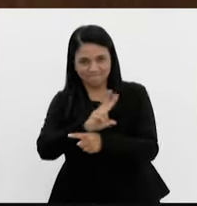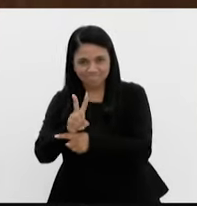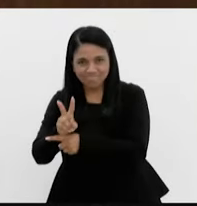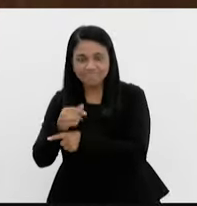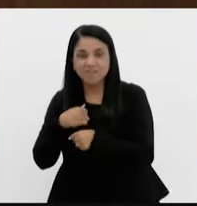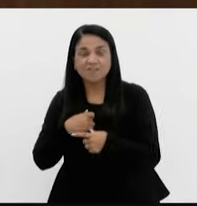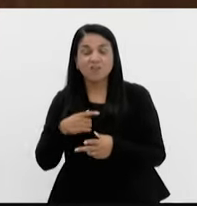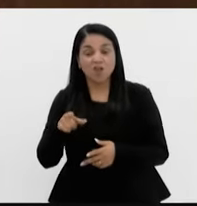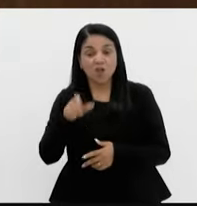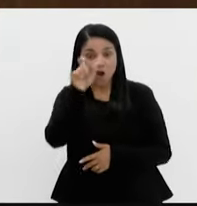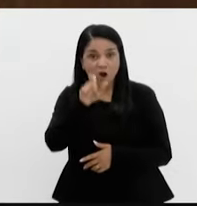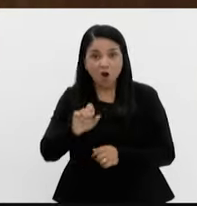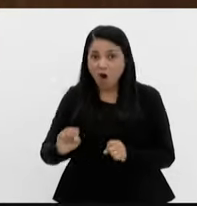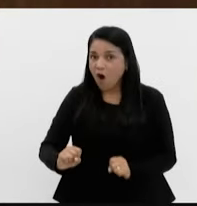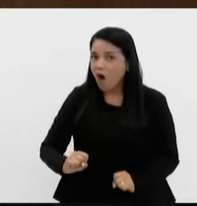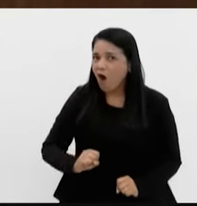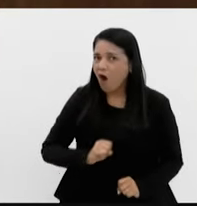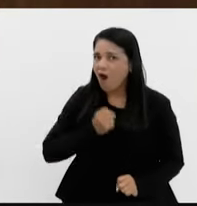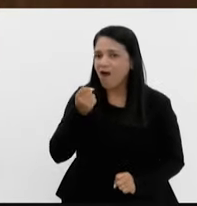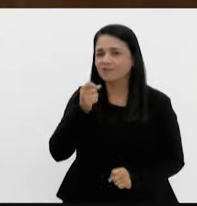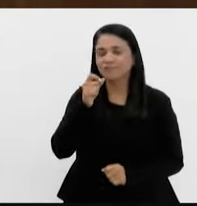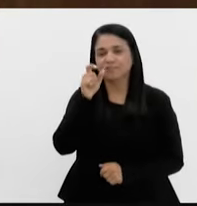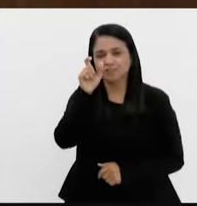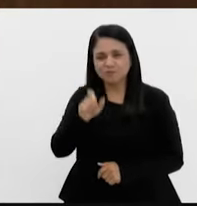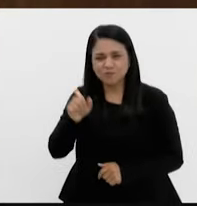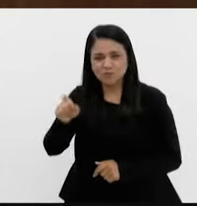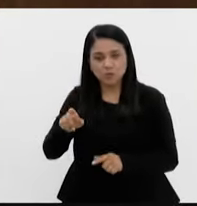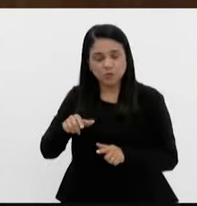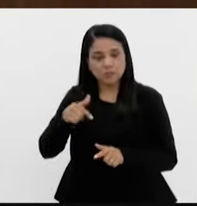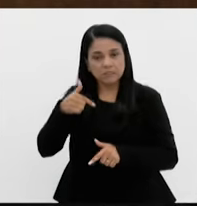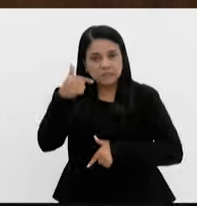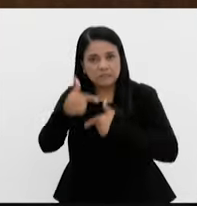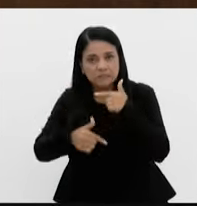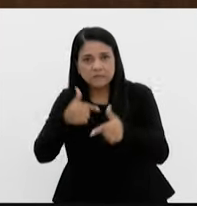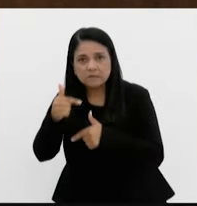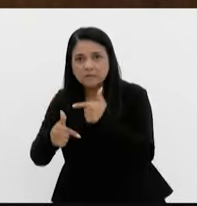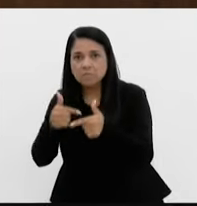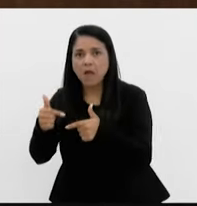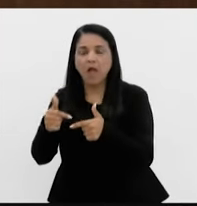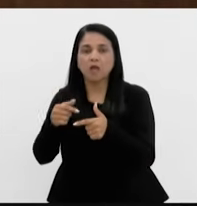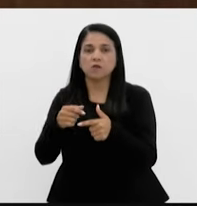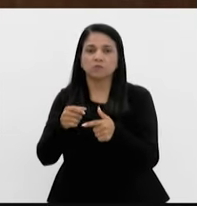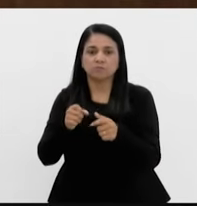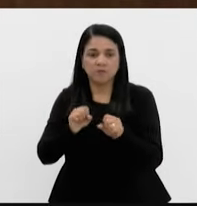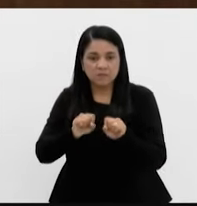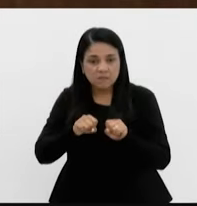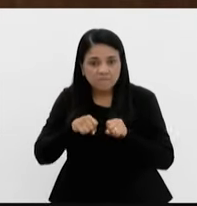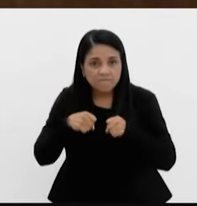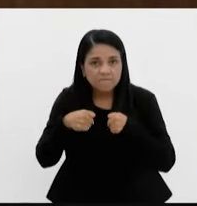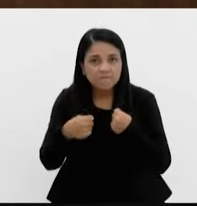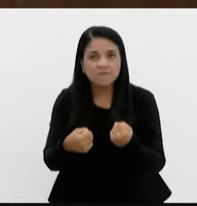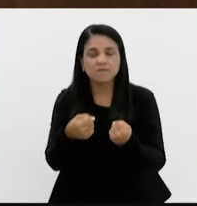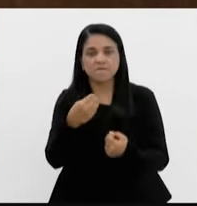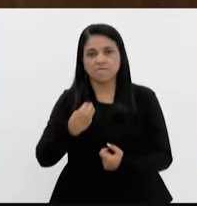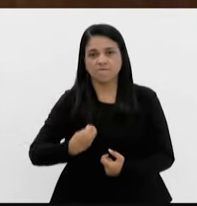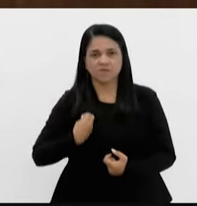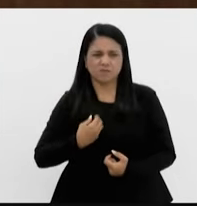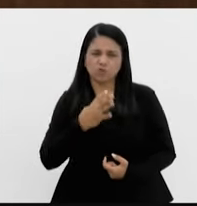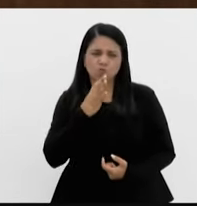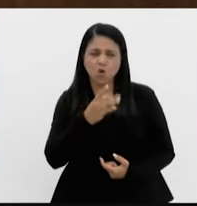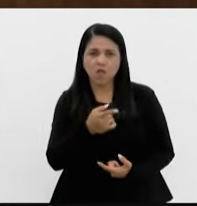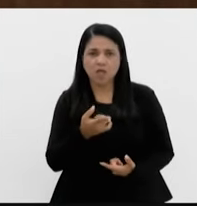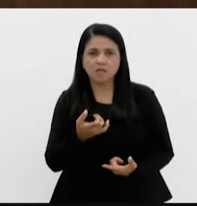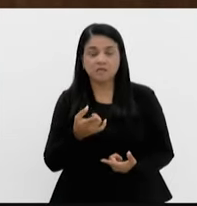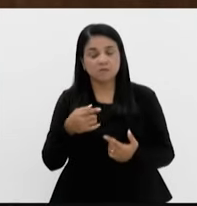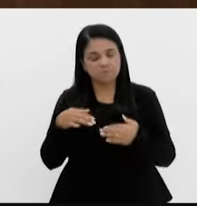daquelas pessoas que saem de casa para defender a vida de pessoas que eles nem conhecem isso é o município de